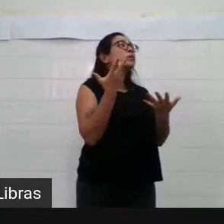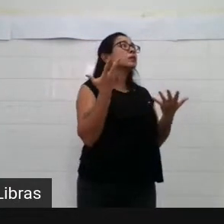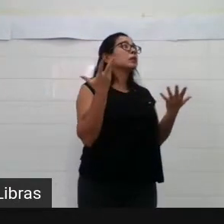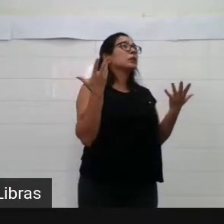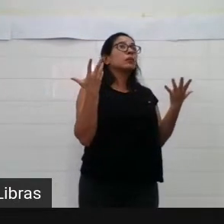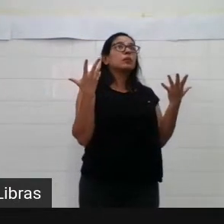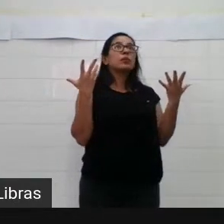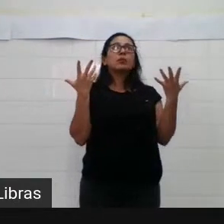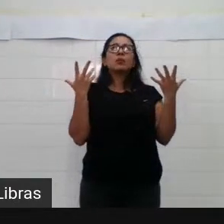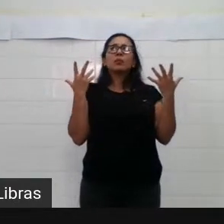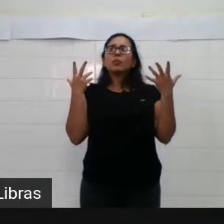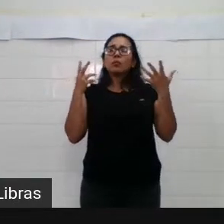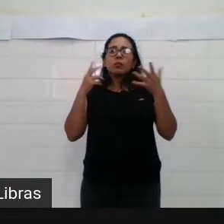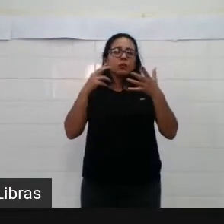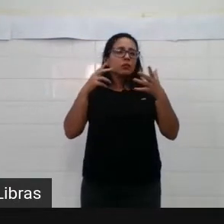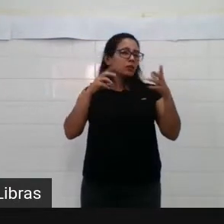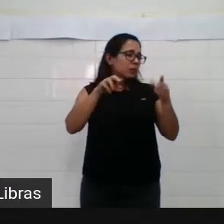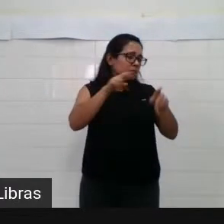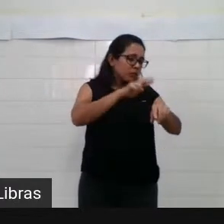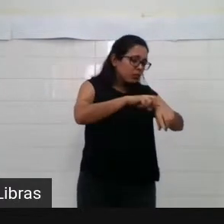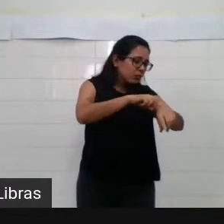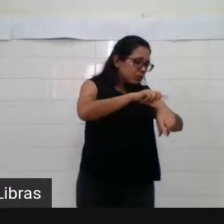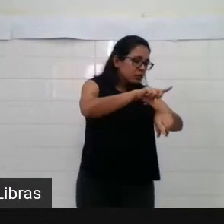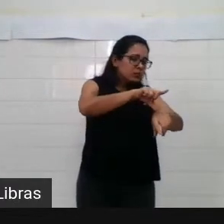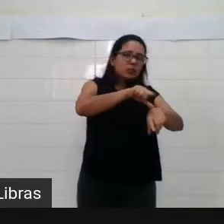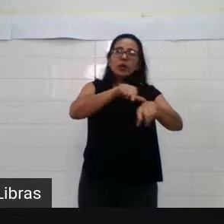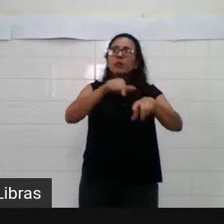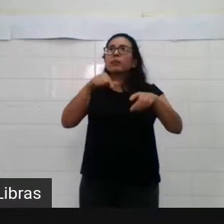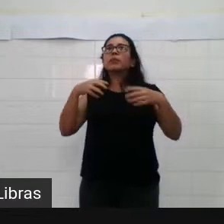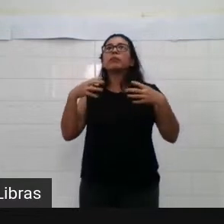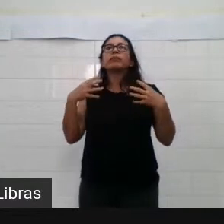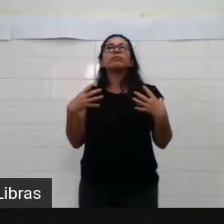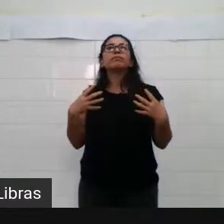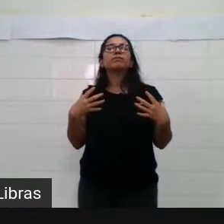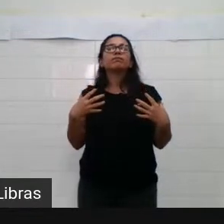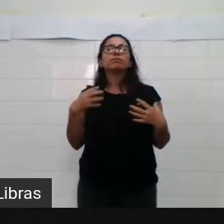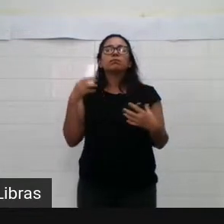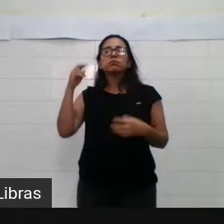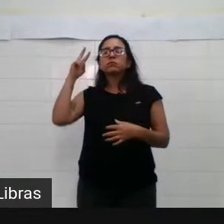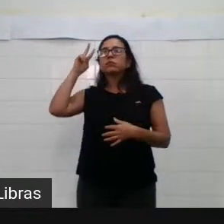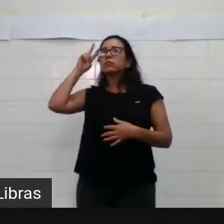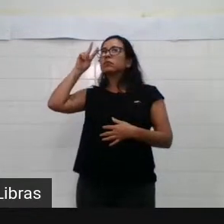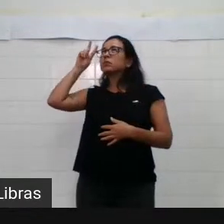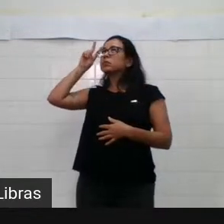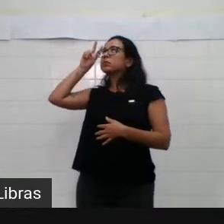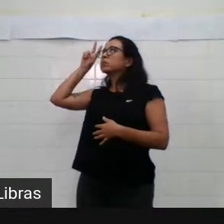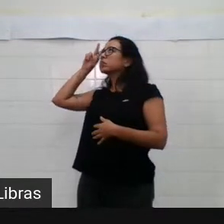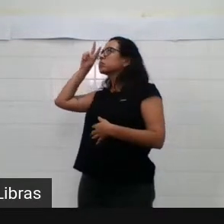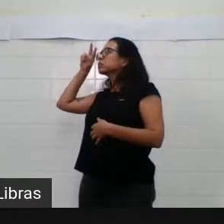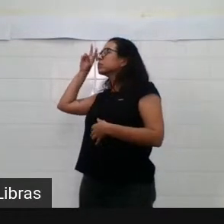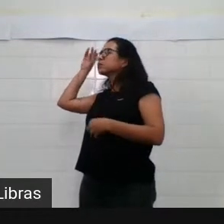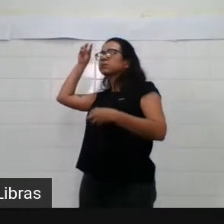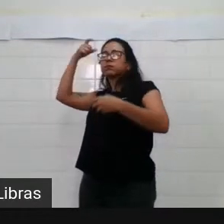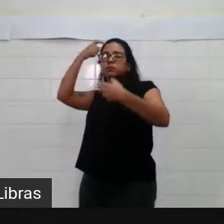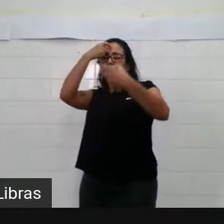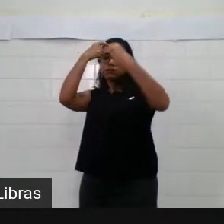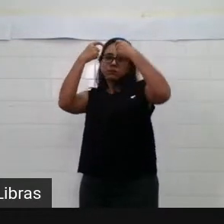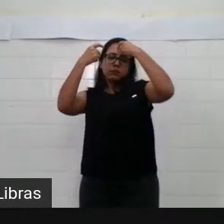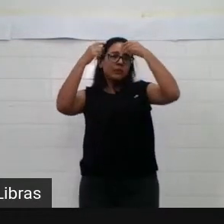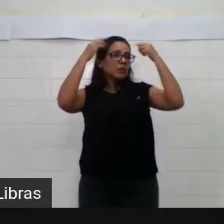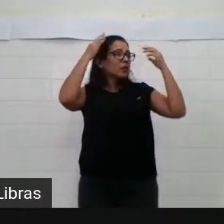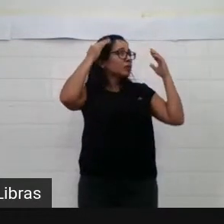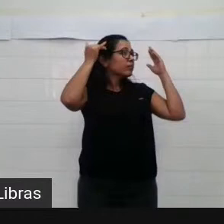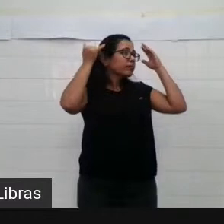Quanto tempo tinha ficado naquele estado? Tentou relembrar os fatos e não